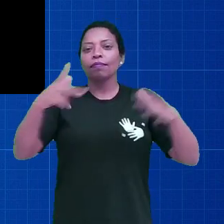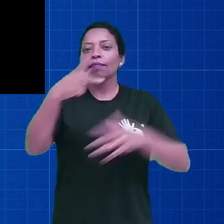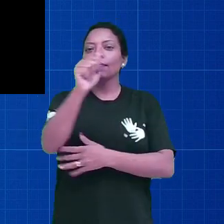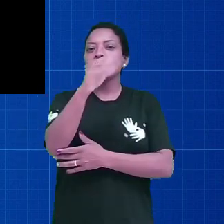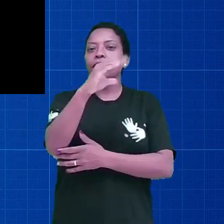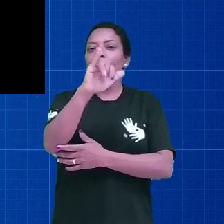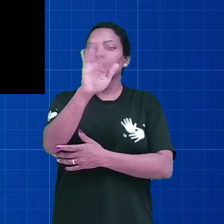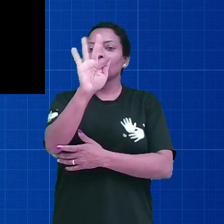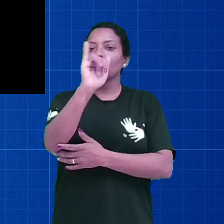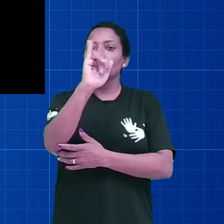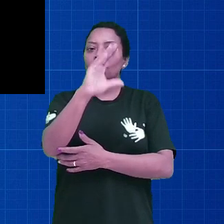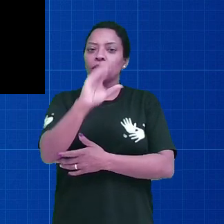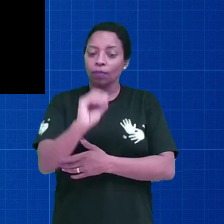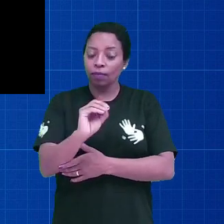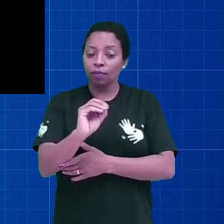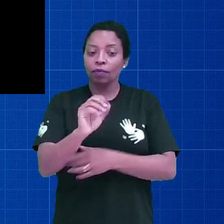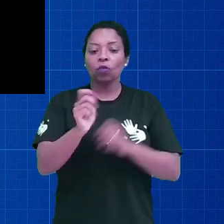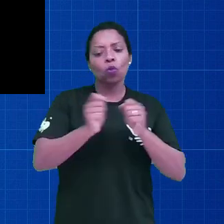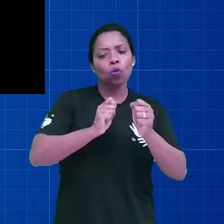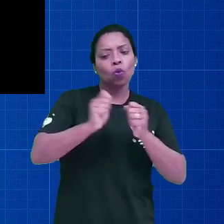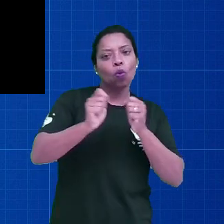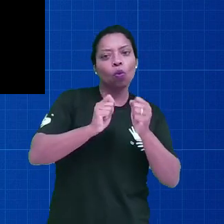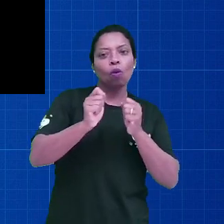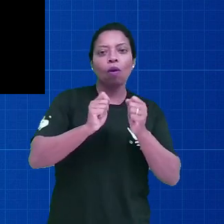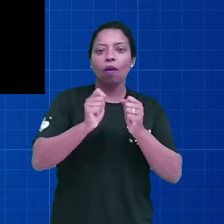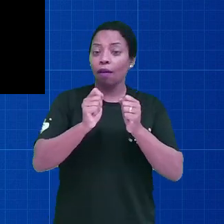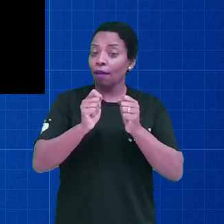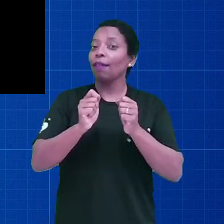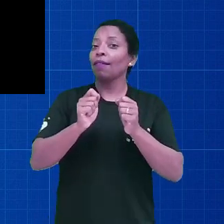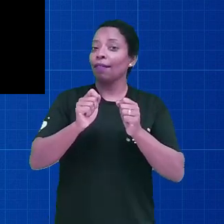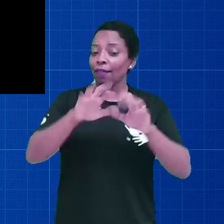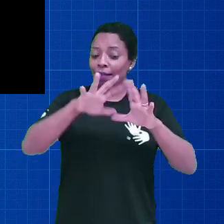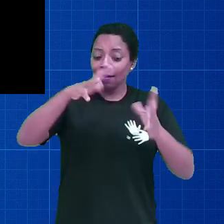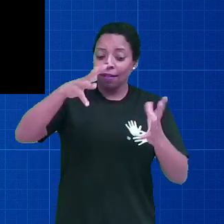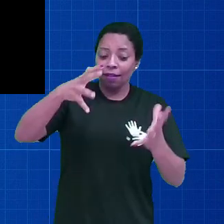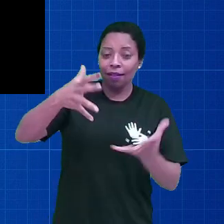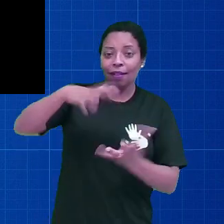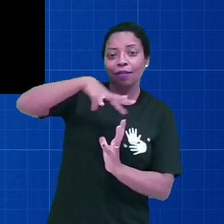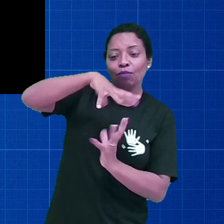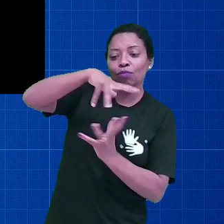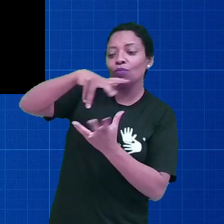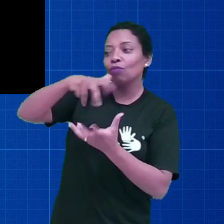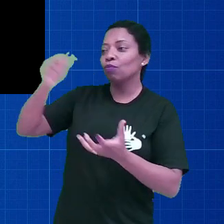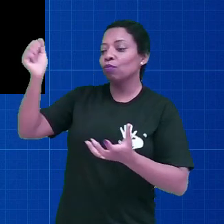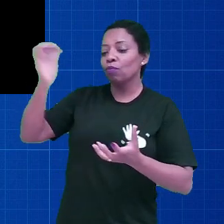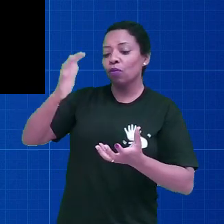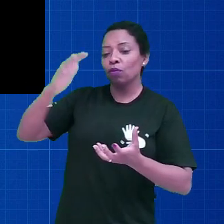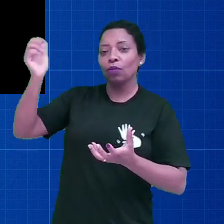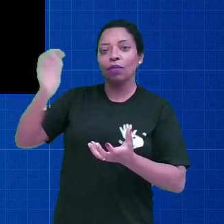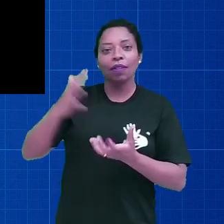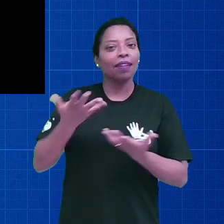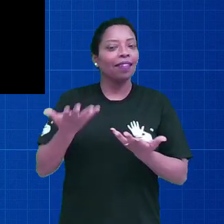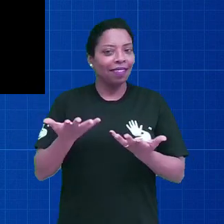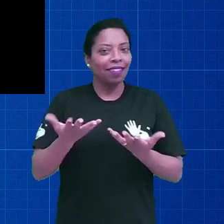é o que vai dar, de forma geral, o direcionamento